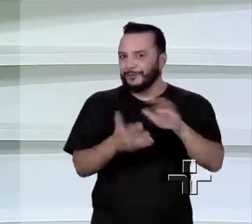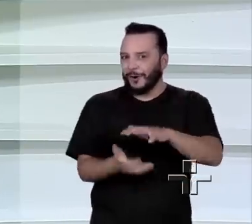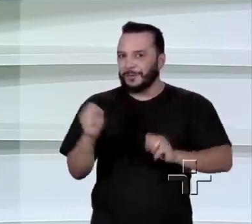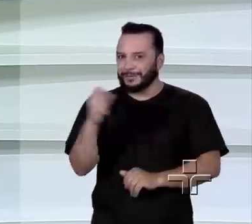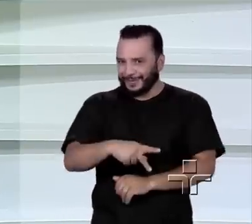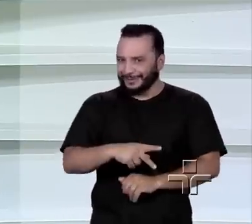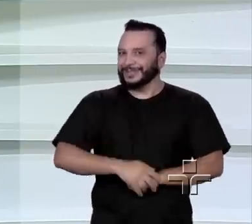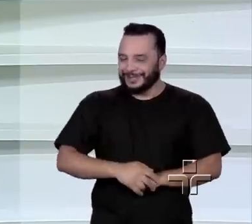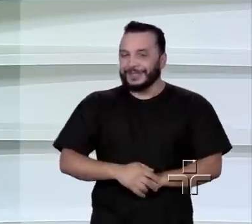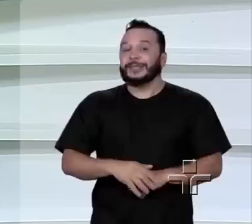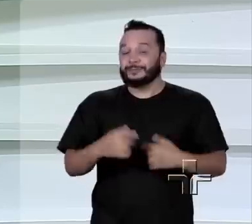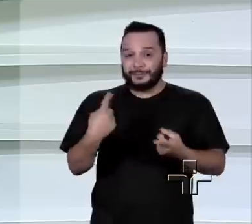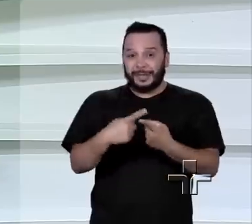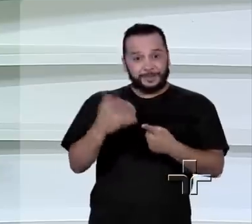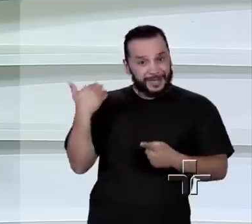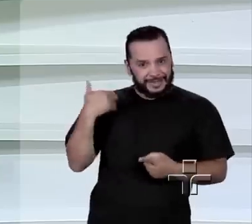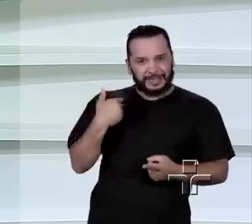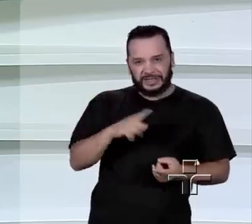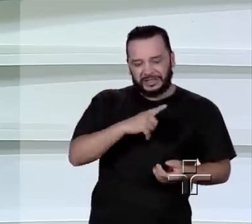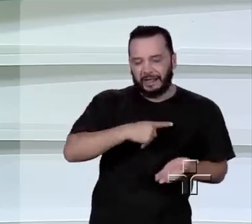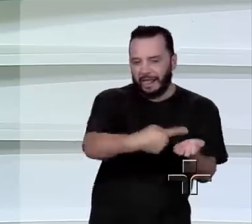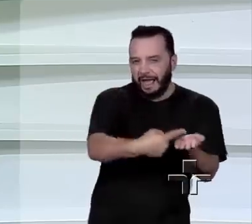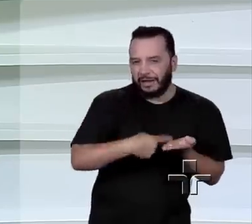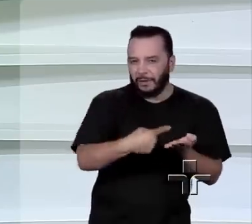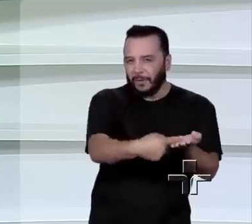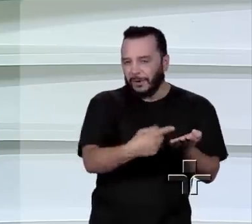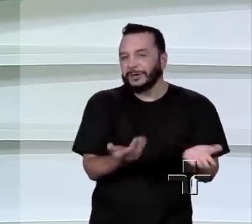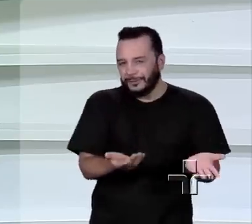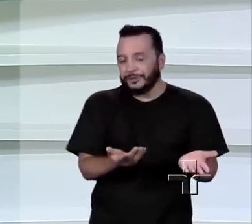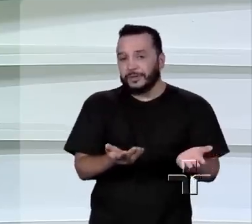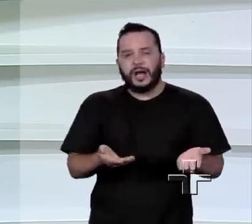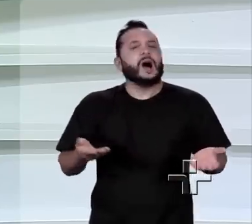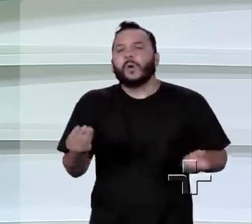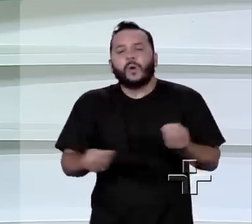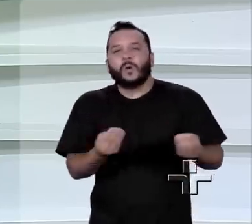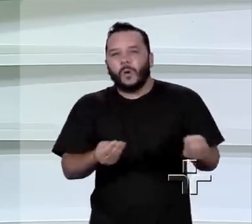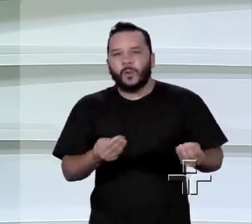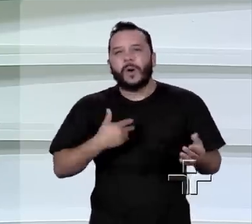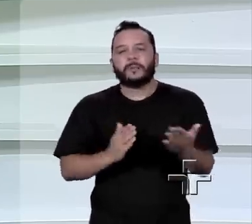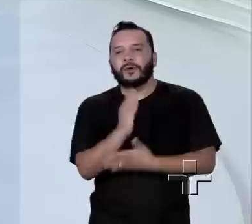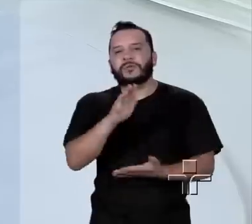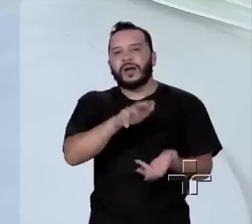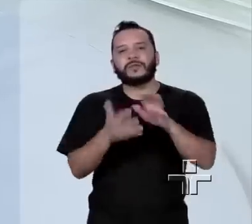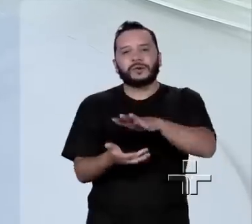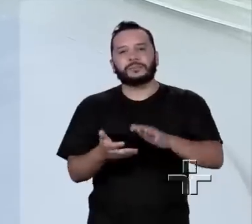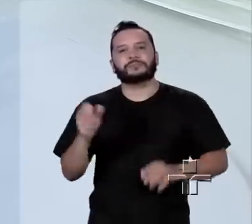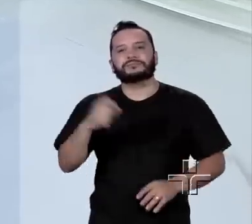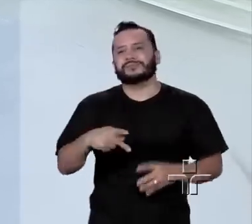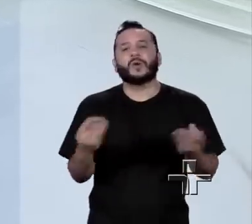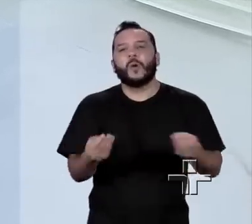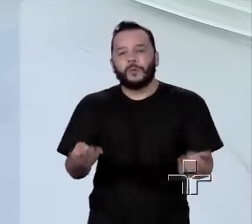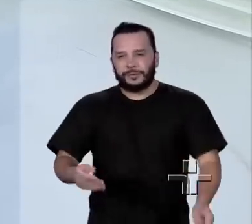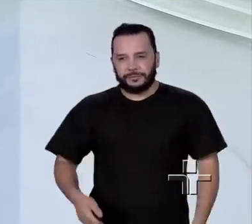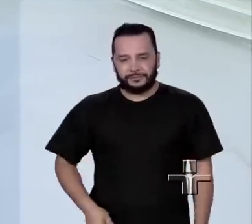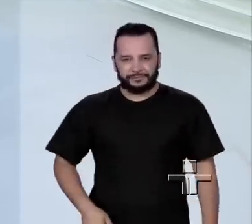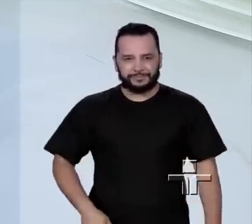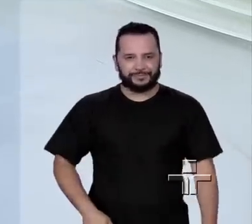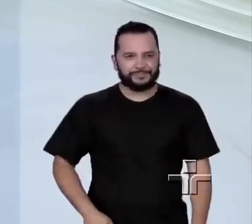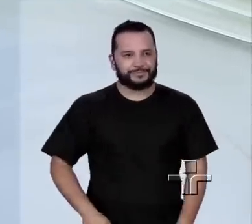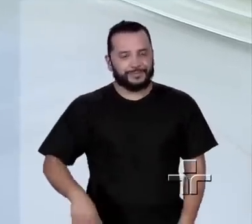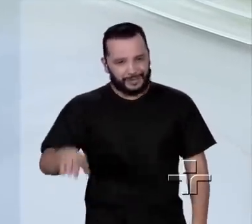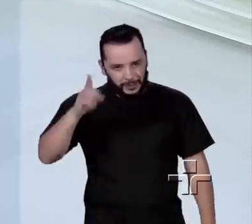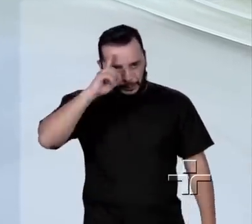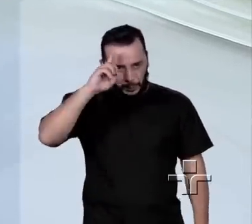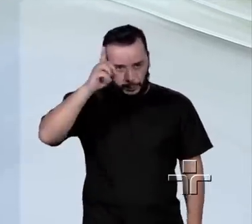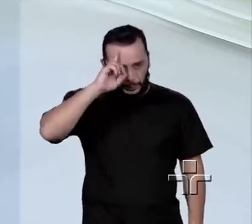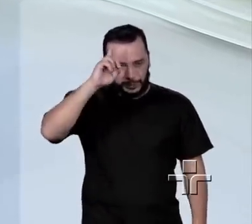Previdência sem os mecanismos básicos da articulação funcionando bem? Olha, cada dia é uma dor, mas